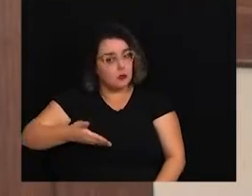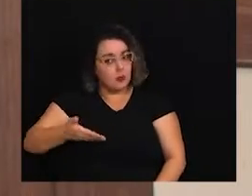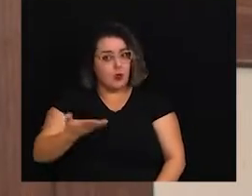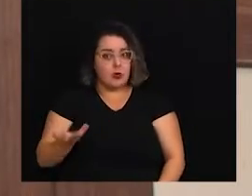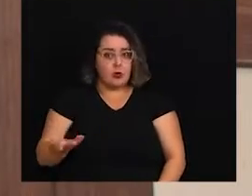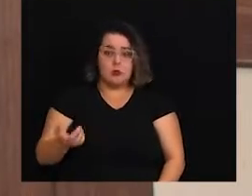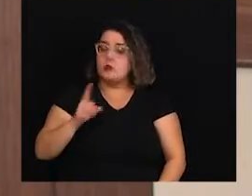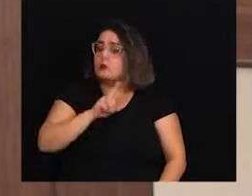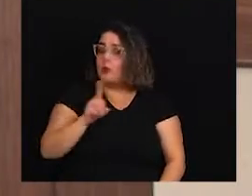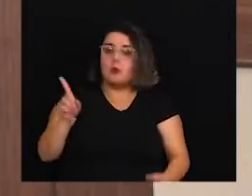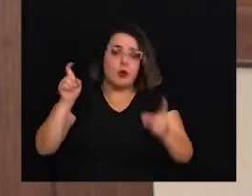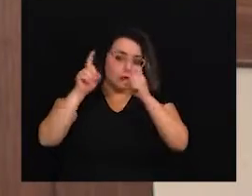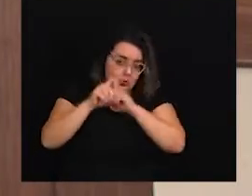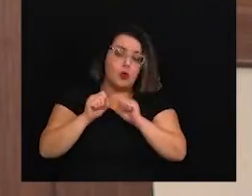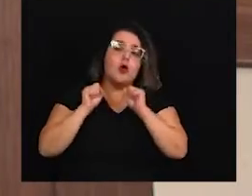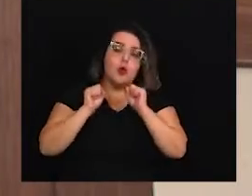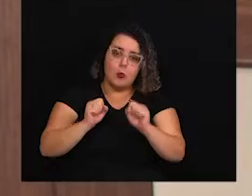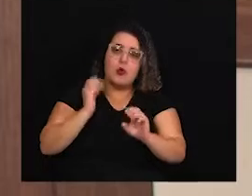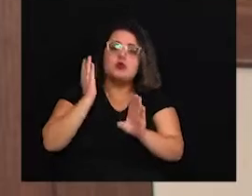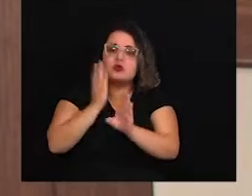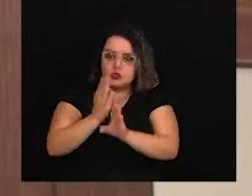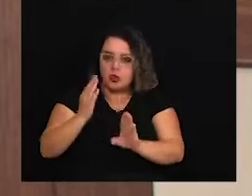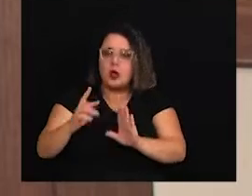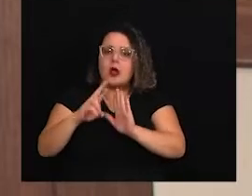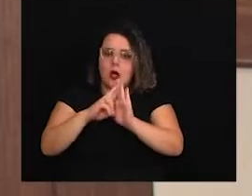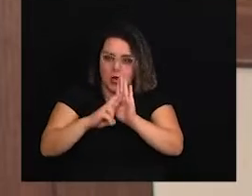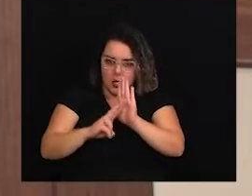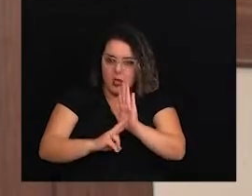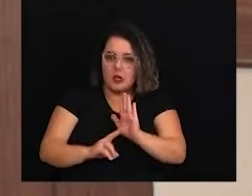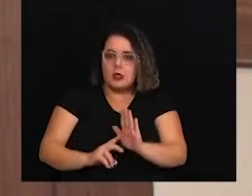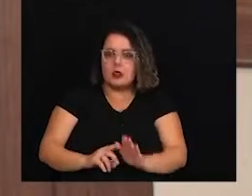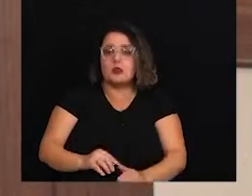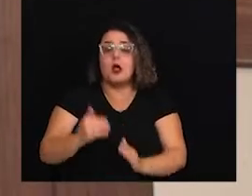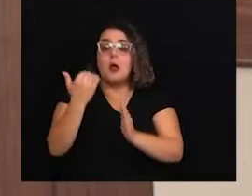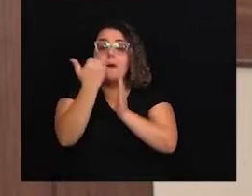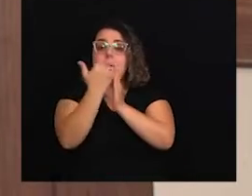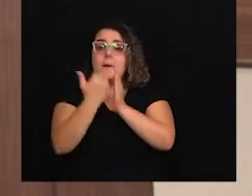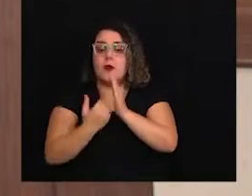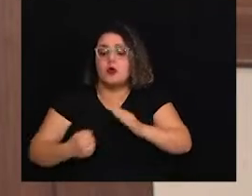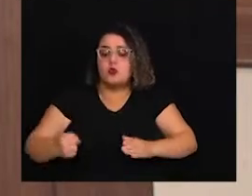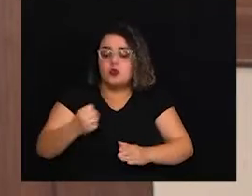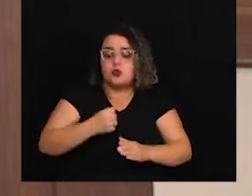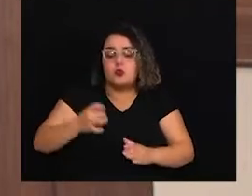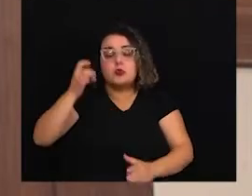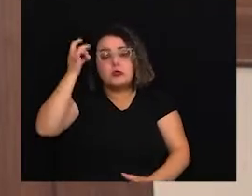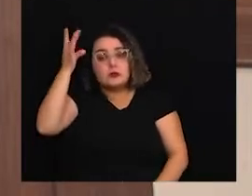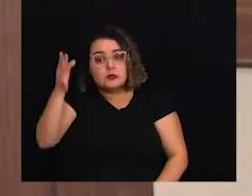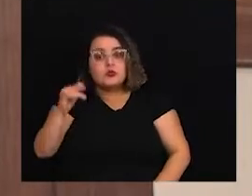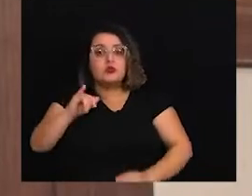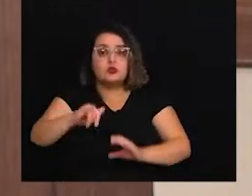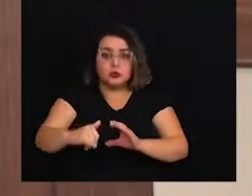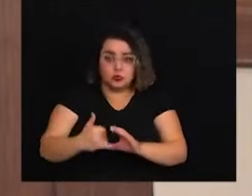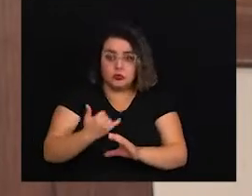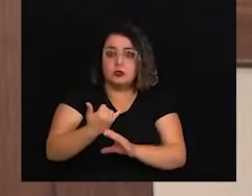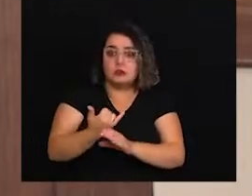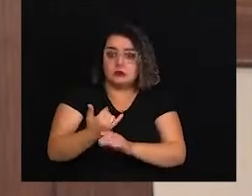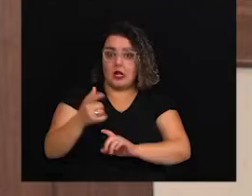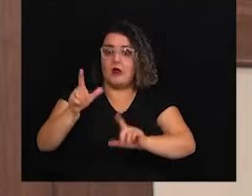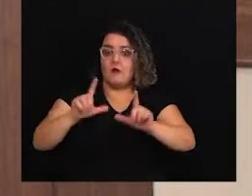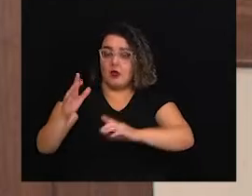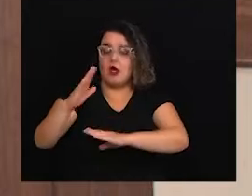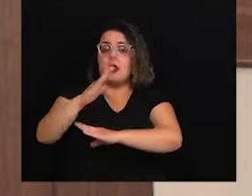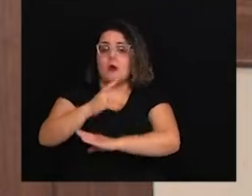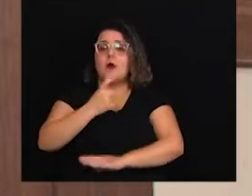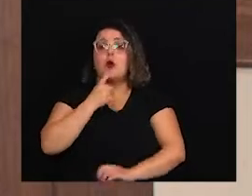esse molho, mas gente, não é difícil e você pode encontrar essa receita lá na playlist do Cozinha Fácil no YouTube da TV